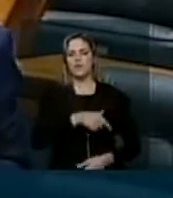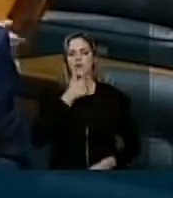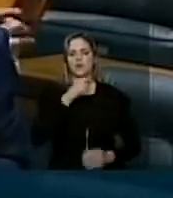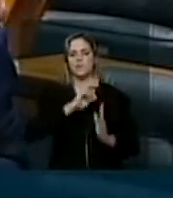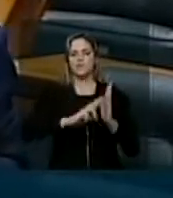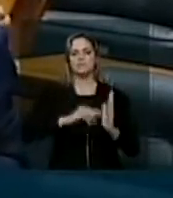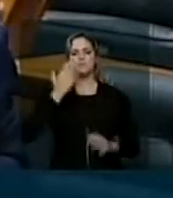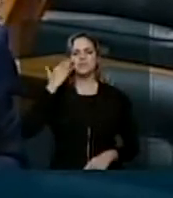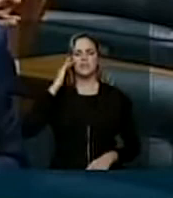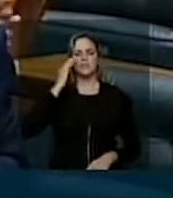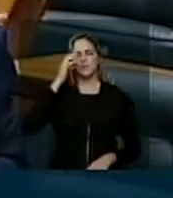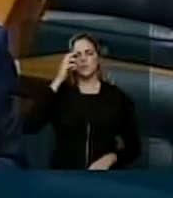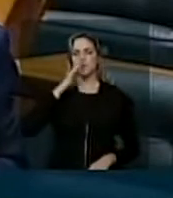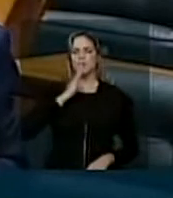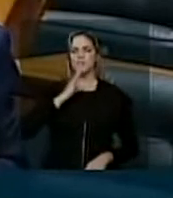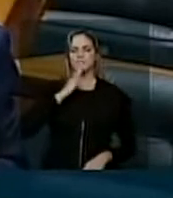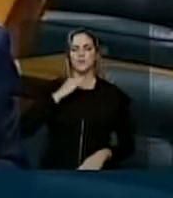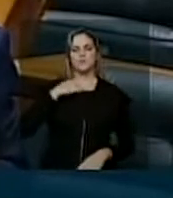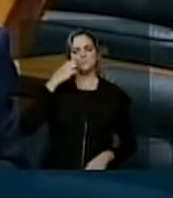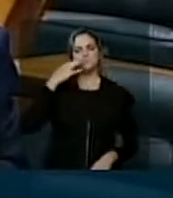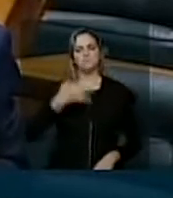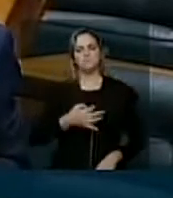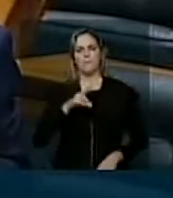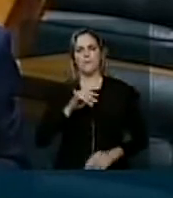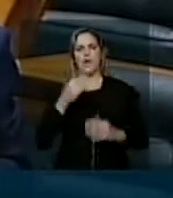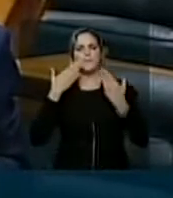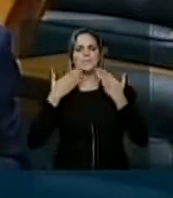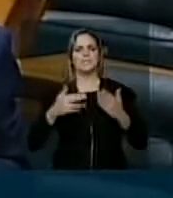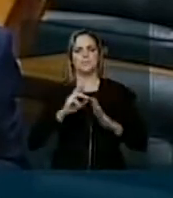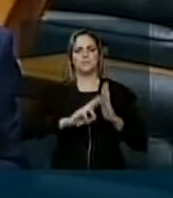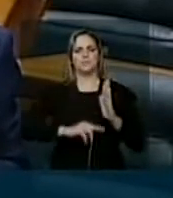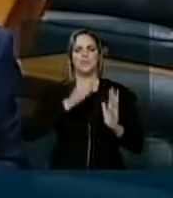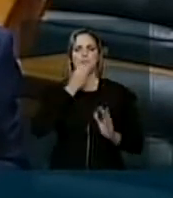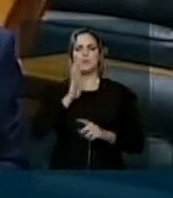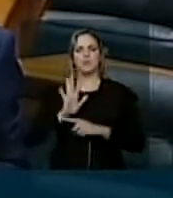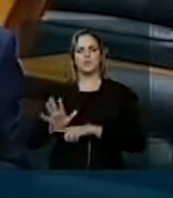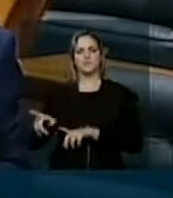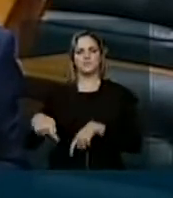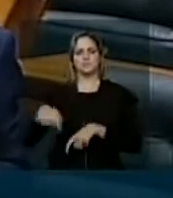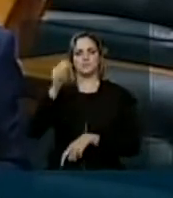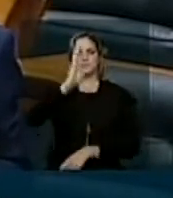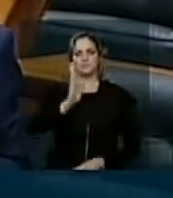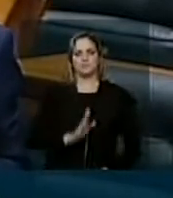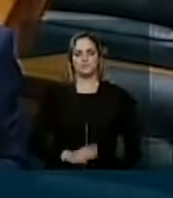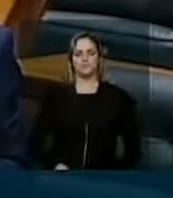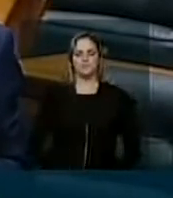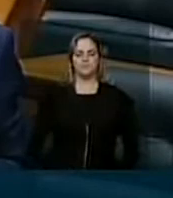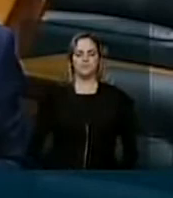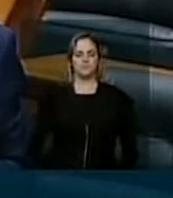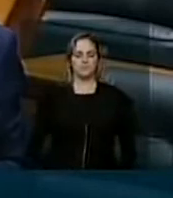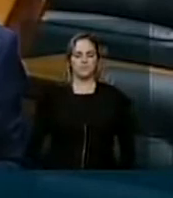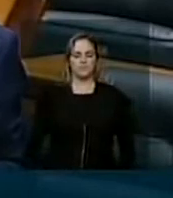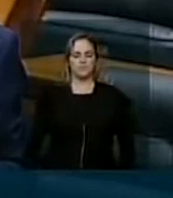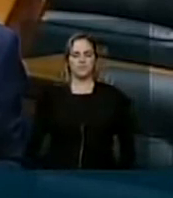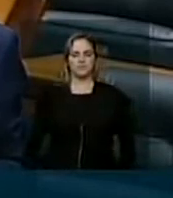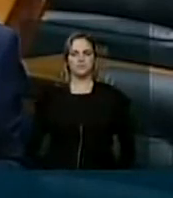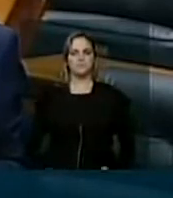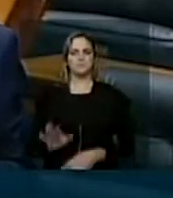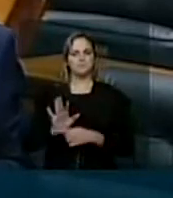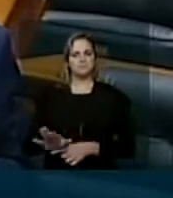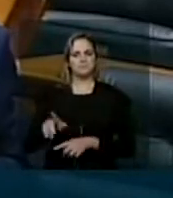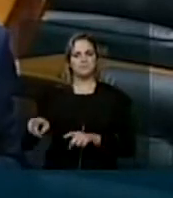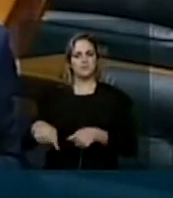precisamos produzir. São milhões, quantos bilhões de gente para comer, deputado? A gente não produz no ar,